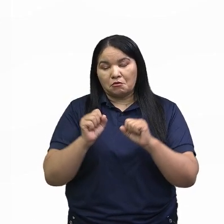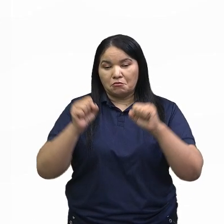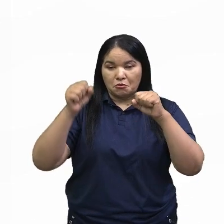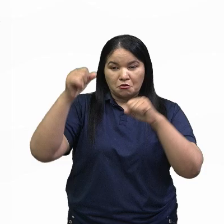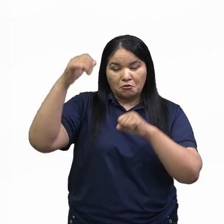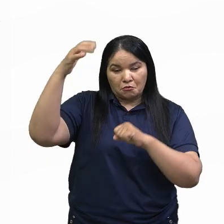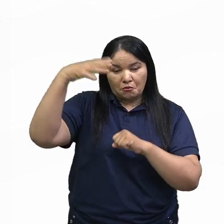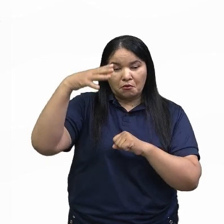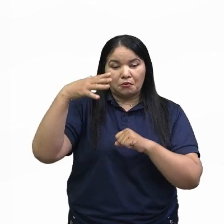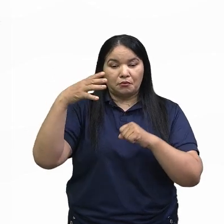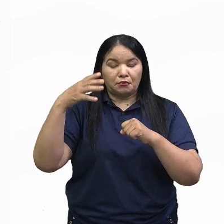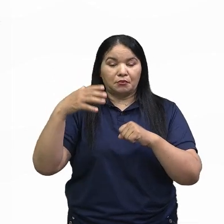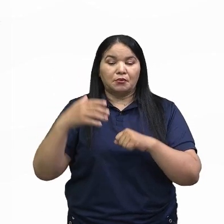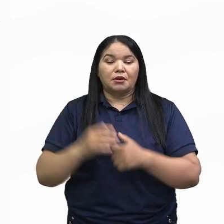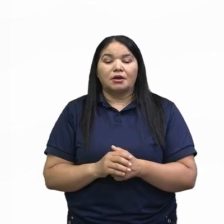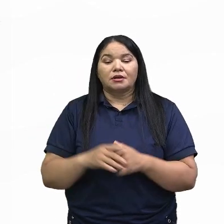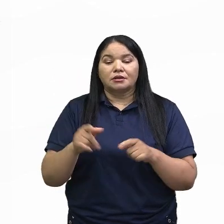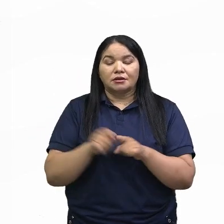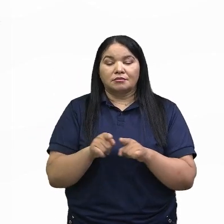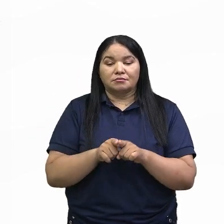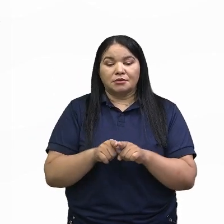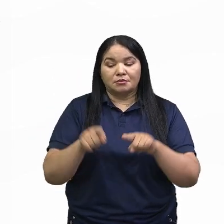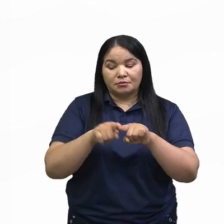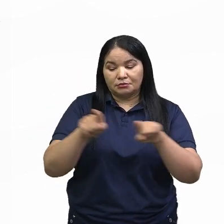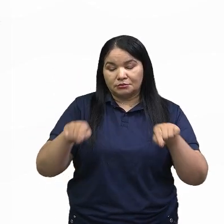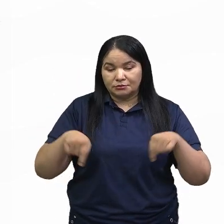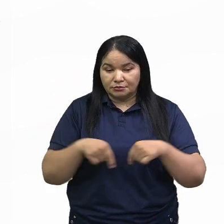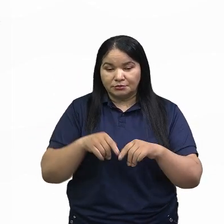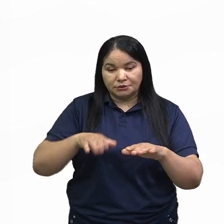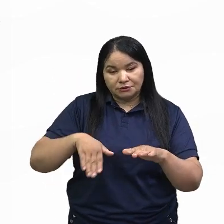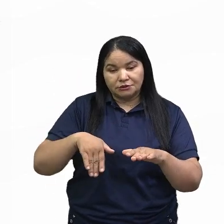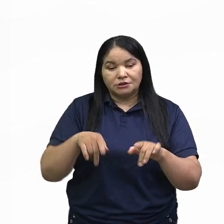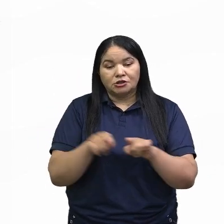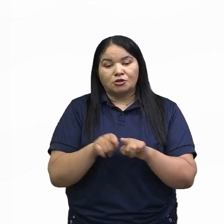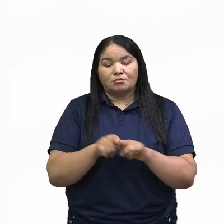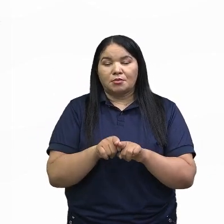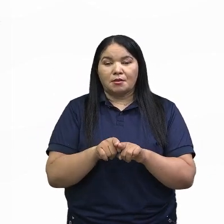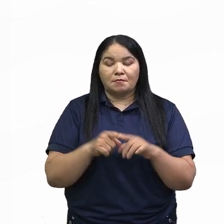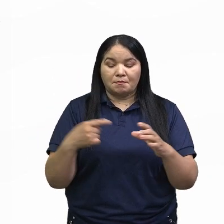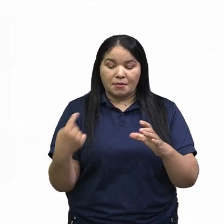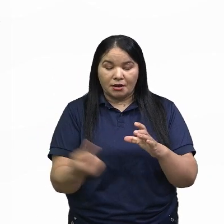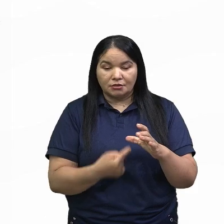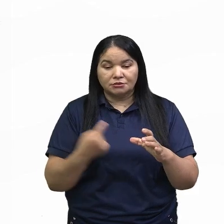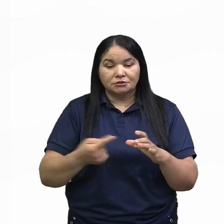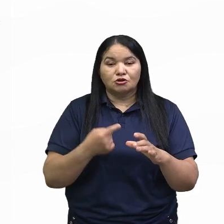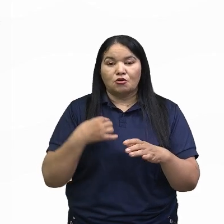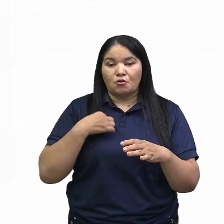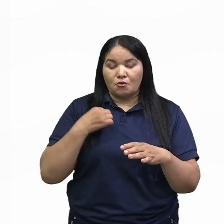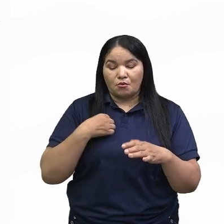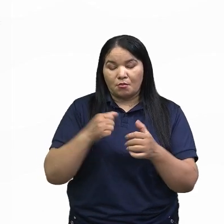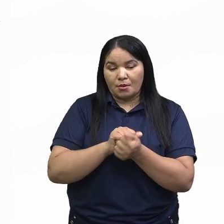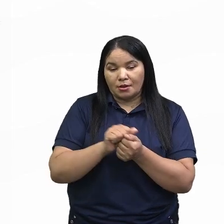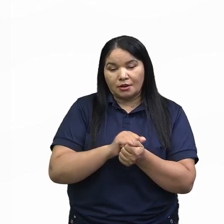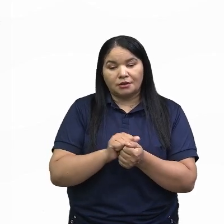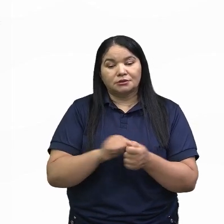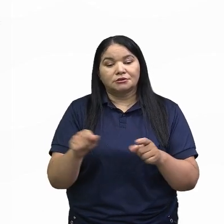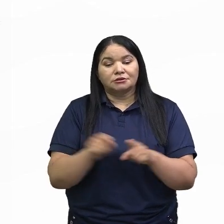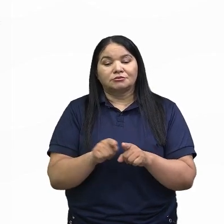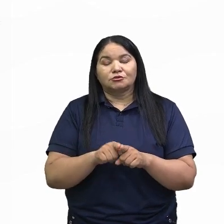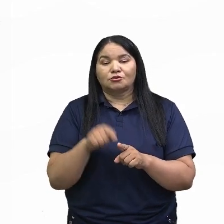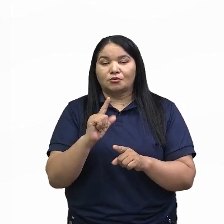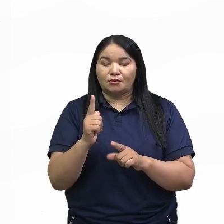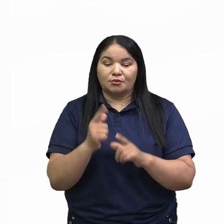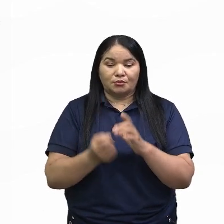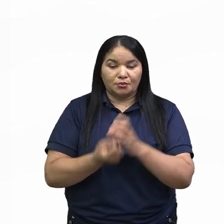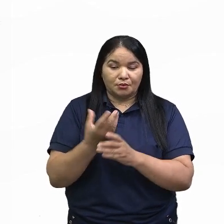chuveiros, piscinas, torneiras, máquinas de lavar e etc. E em processos industriais ou na geração